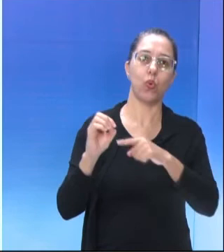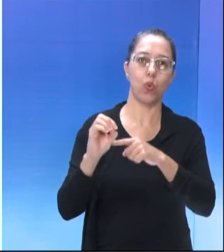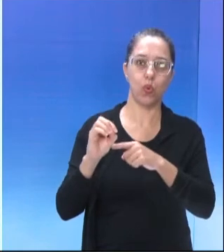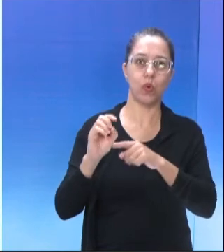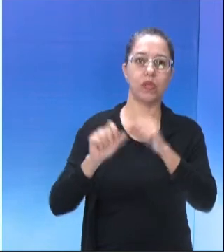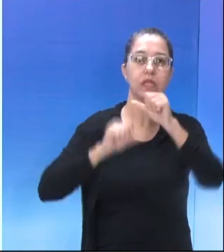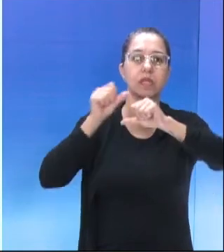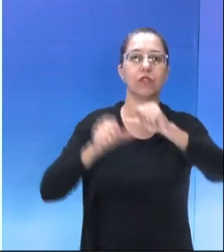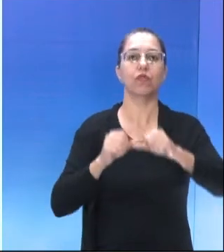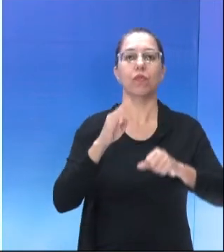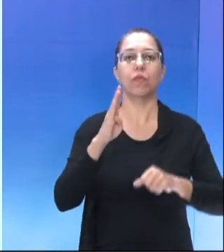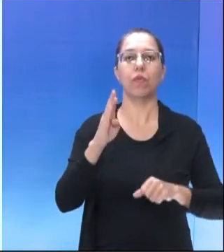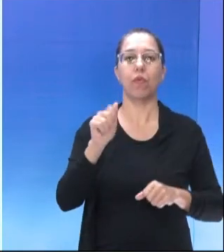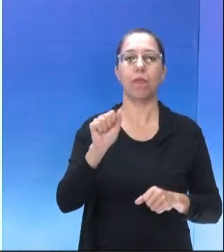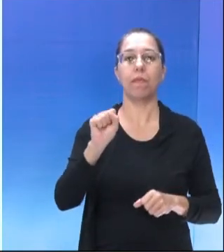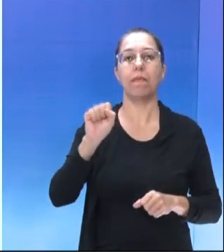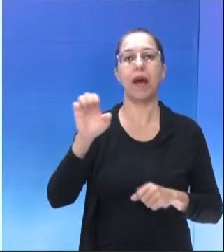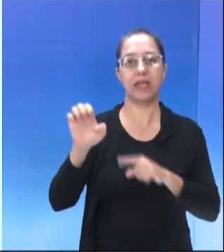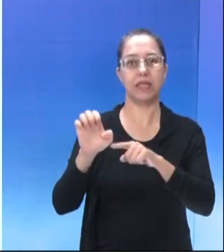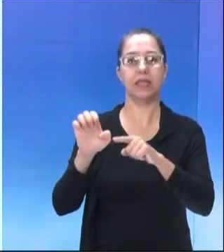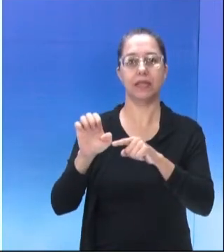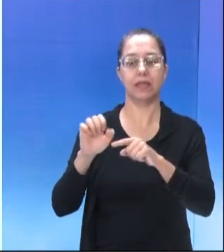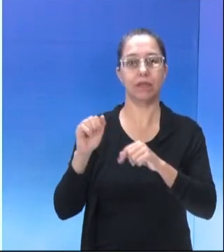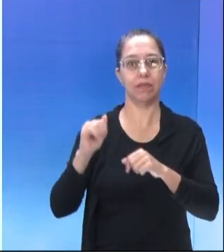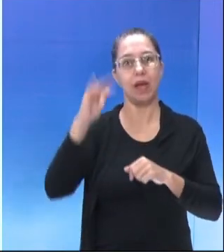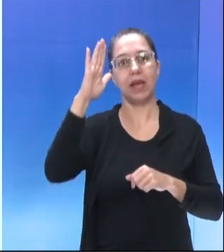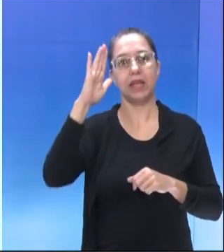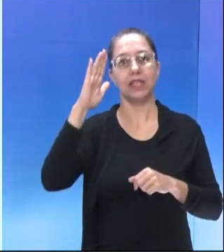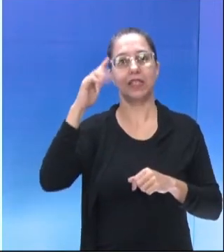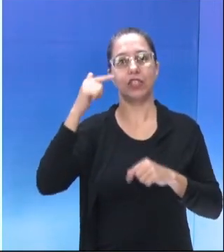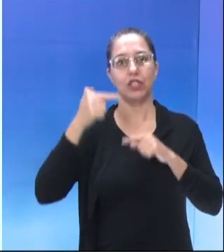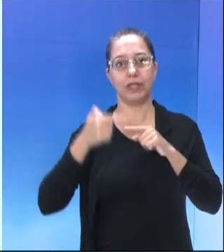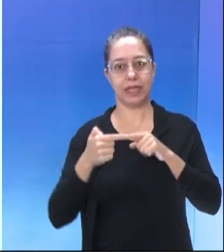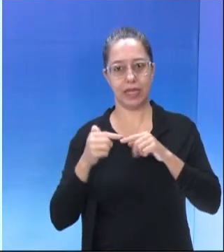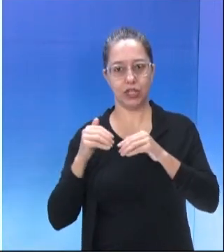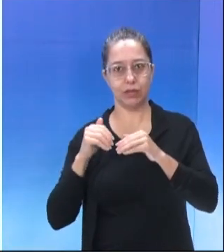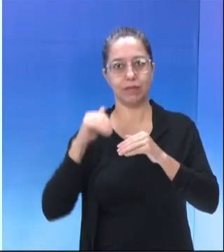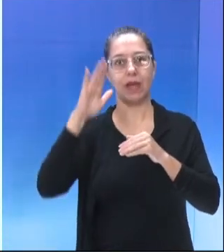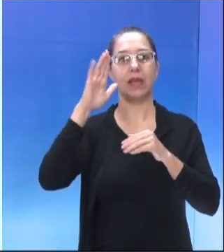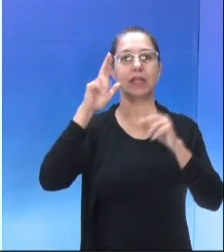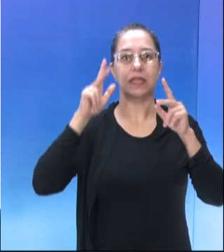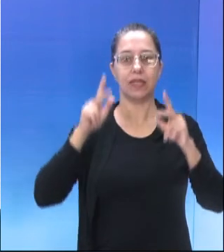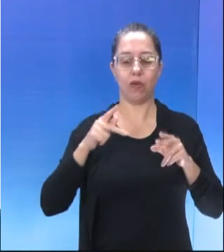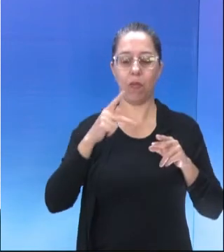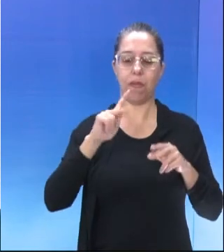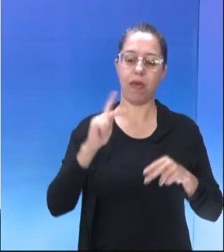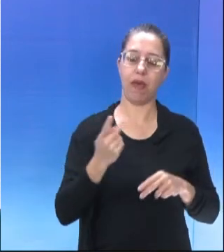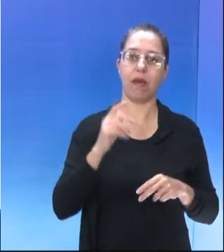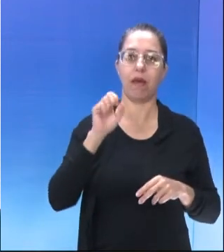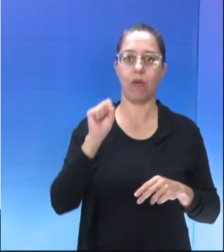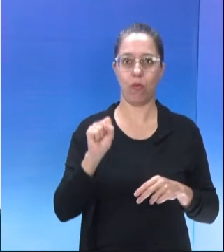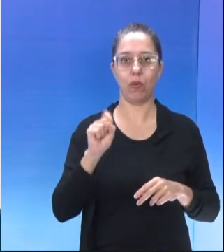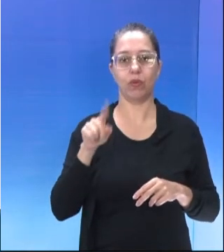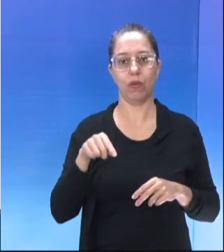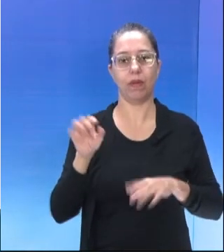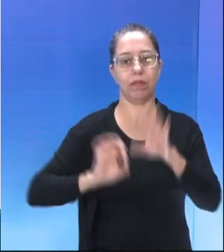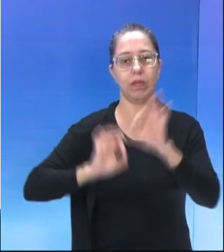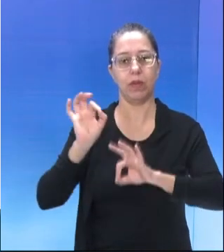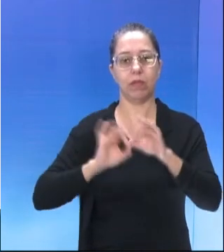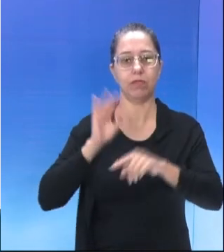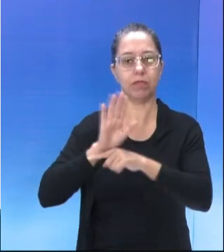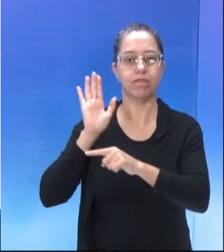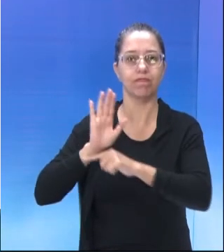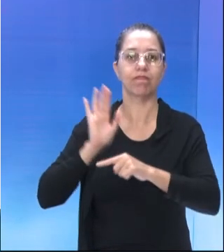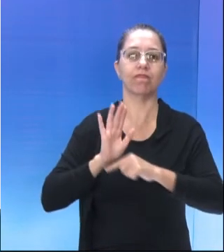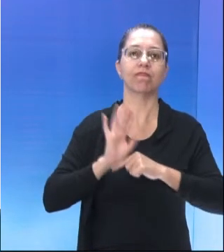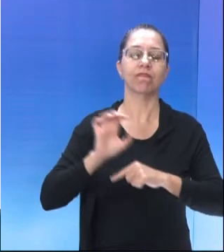diminui as enzimas, mas a atividade enzimática, que pode ser aqui que a gente chama de quantidade de substrato metabolizado